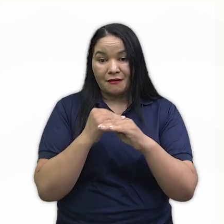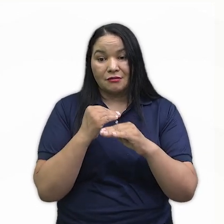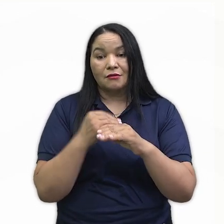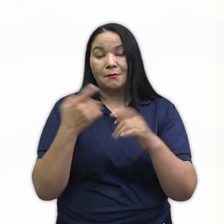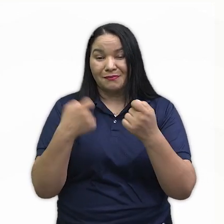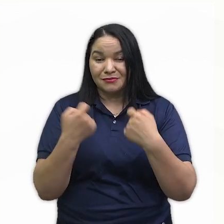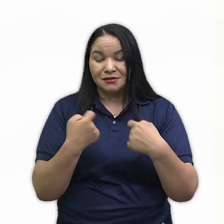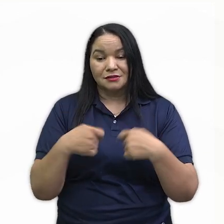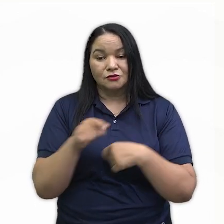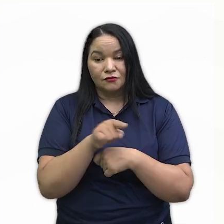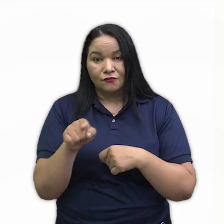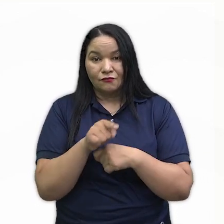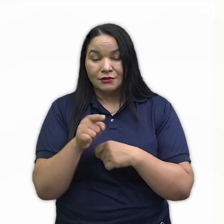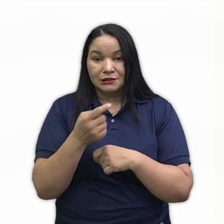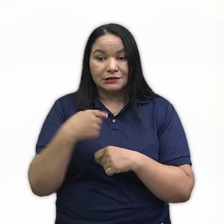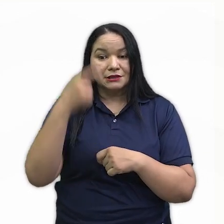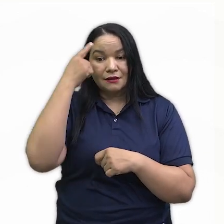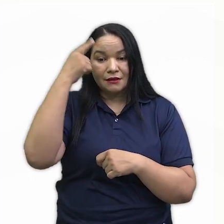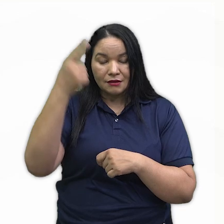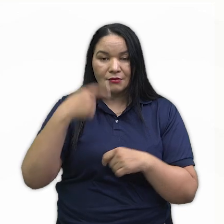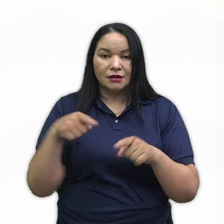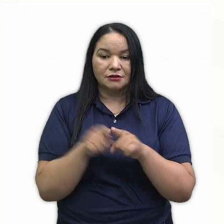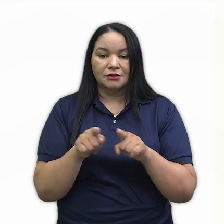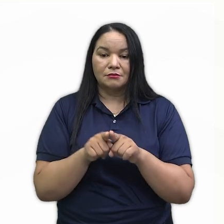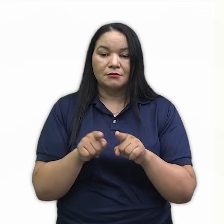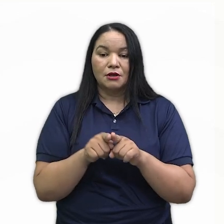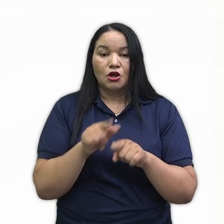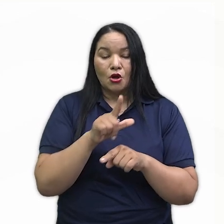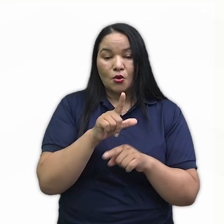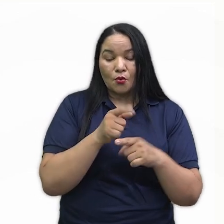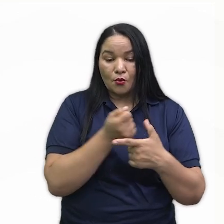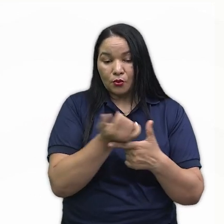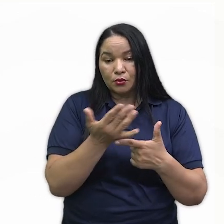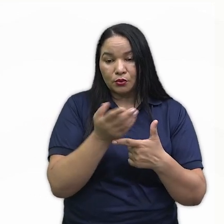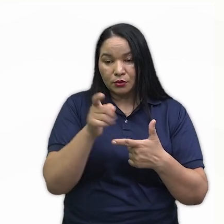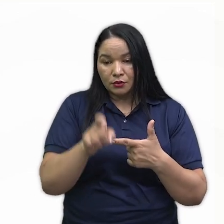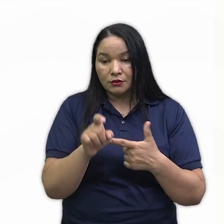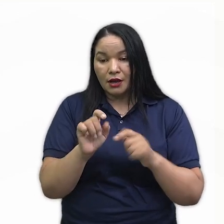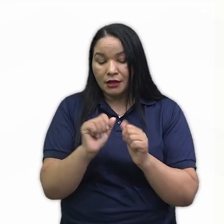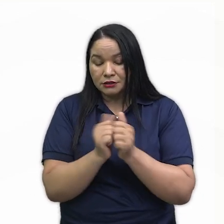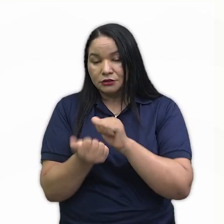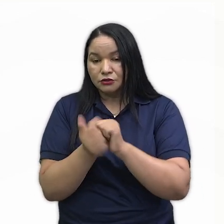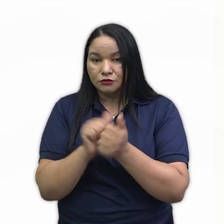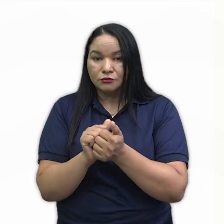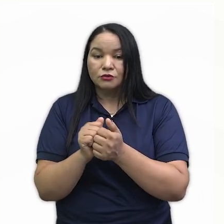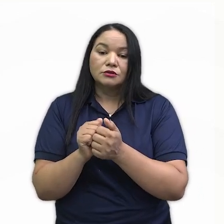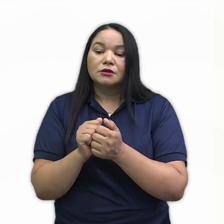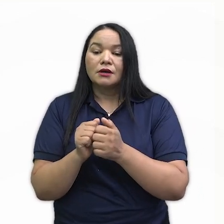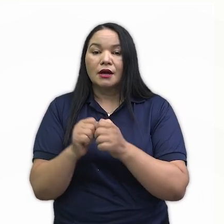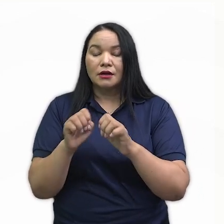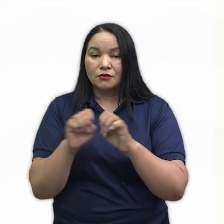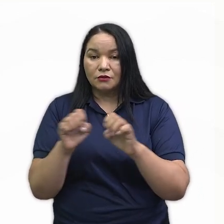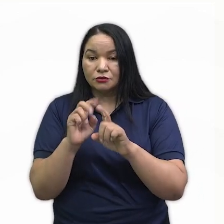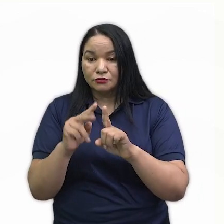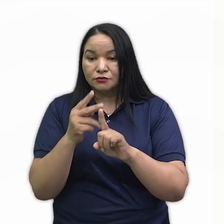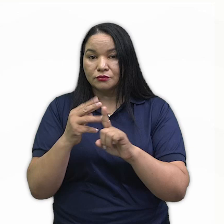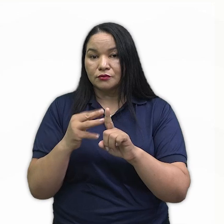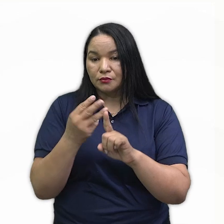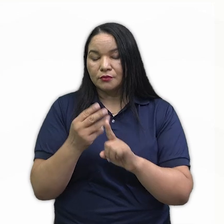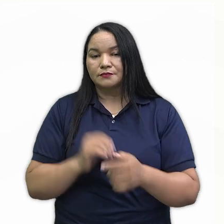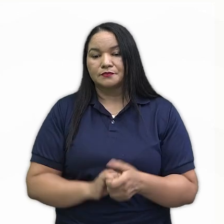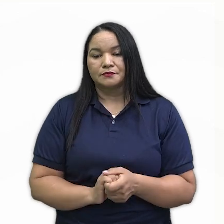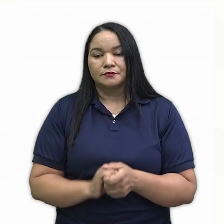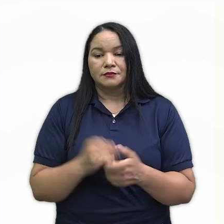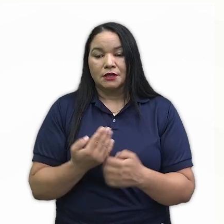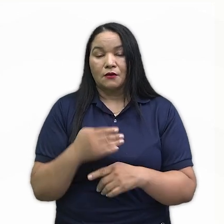esqueça que o nosso logaritmo vai ser transformado em uma equação exponencial. A base elevada aqui